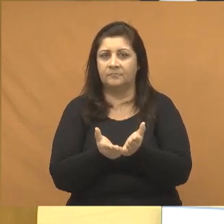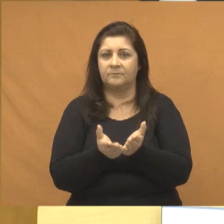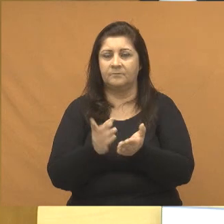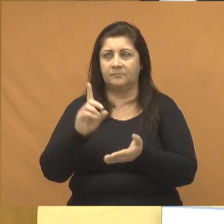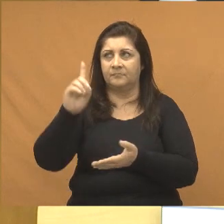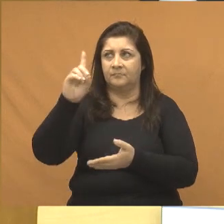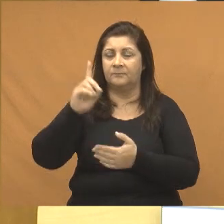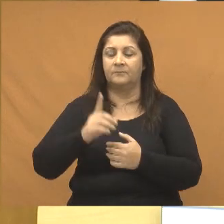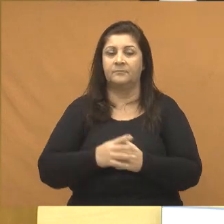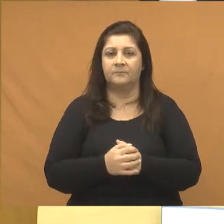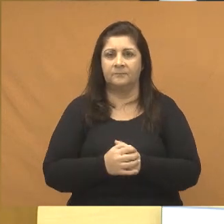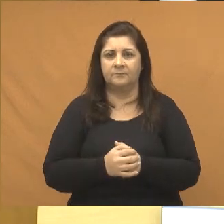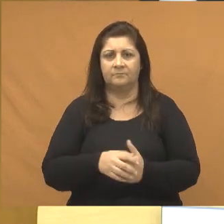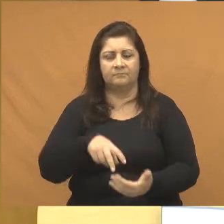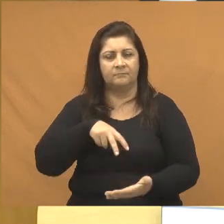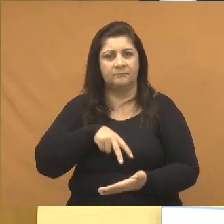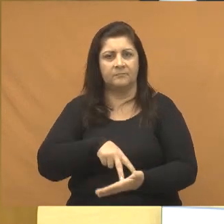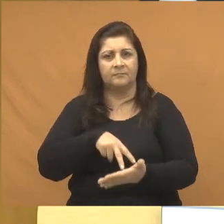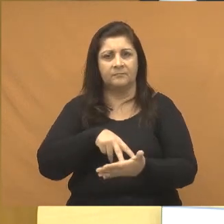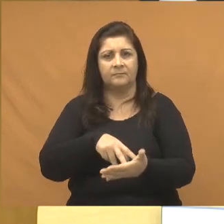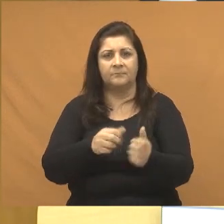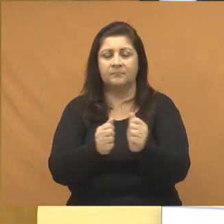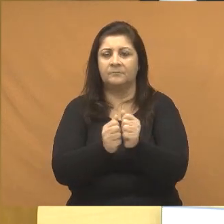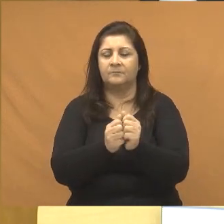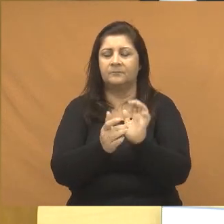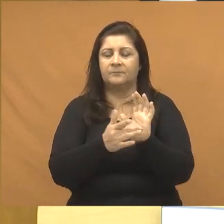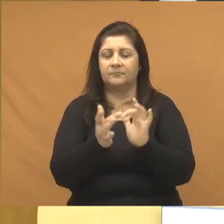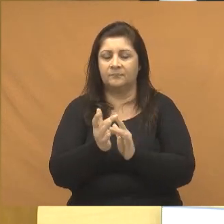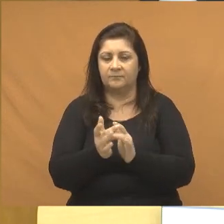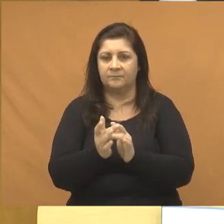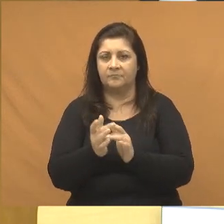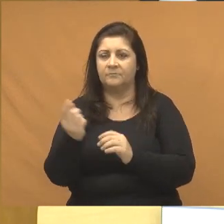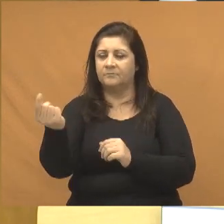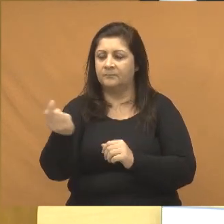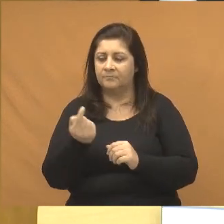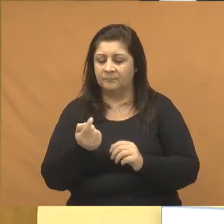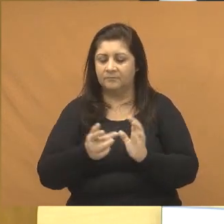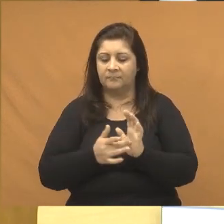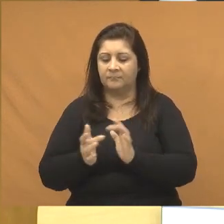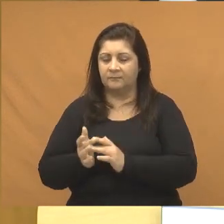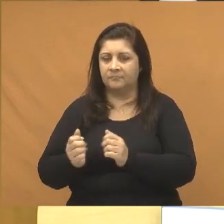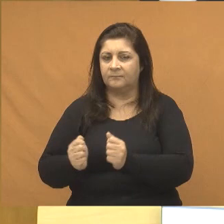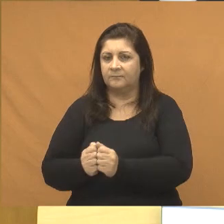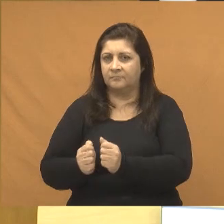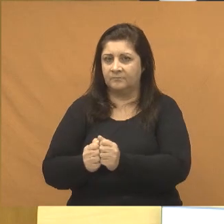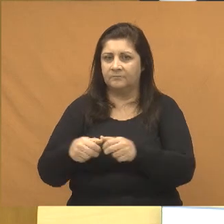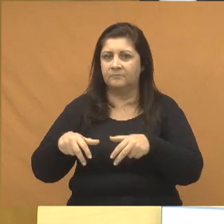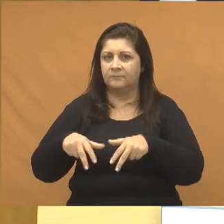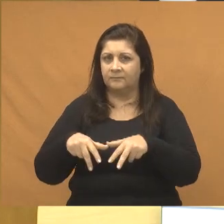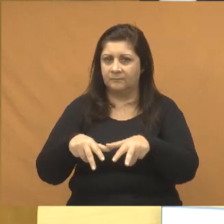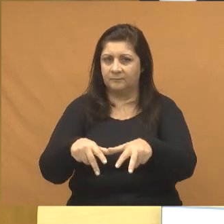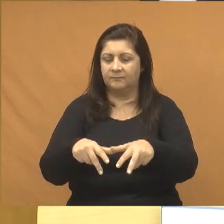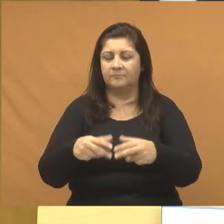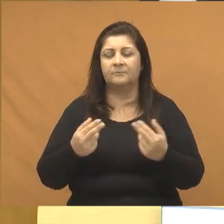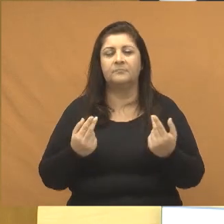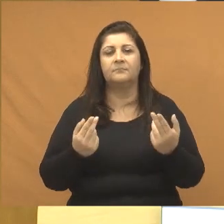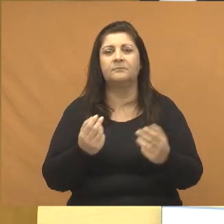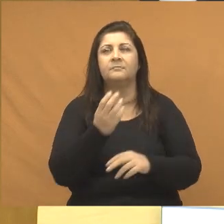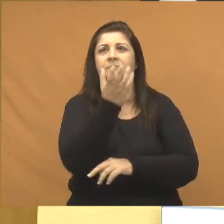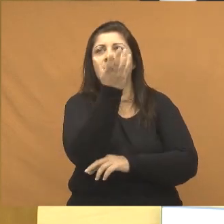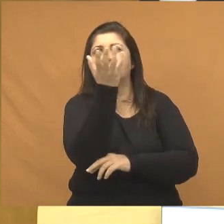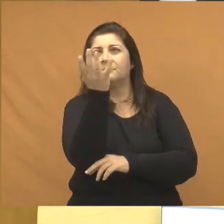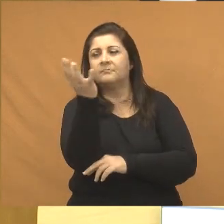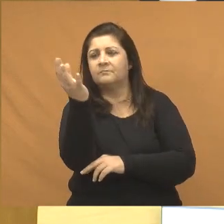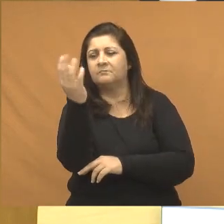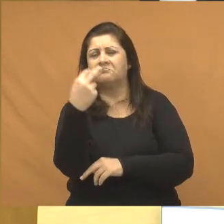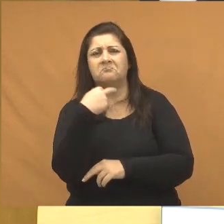falei. Permanecei em mim e eu permanecerei em vós. Como um ramo não